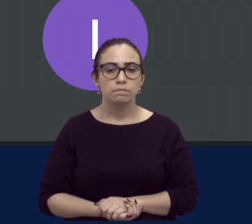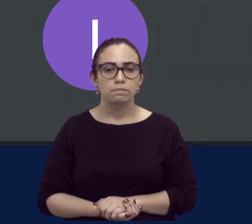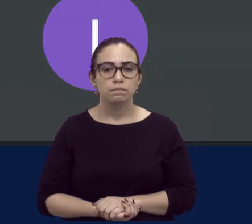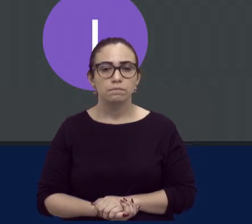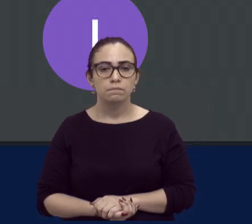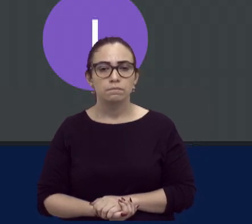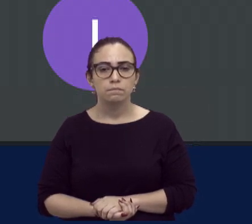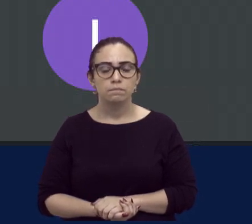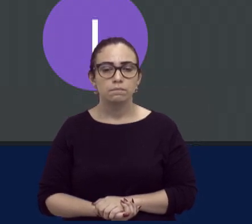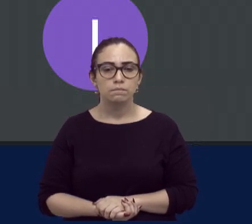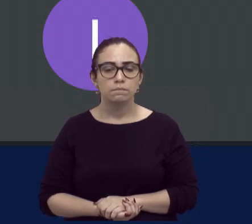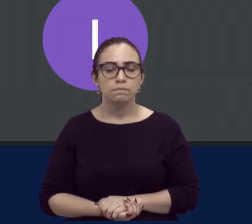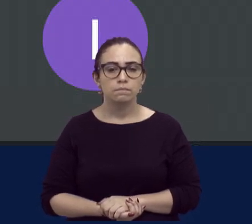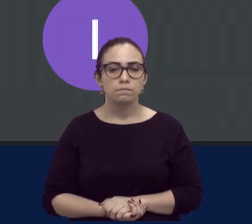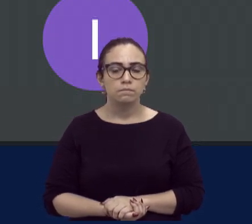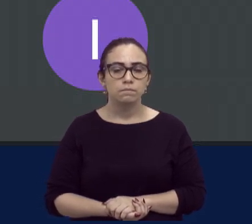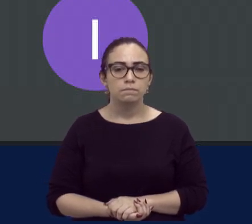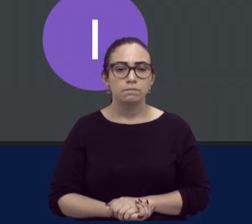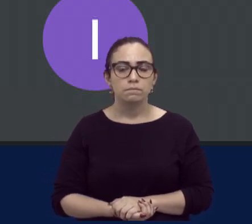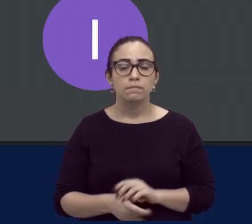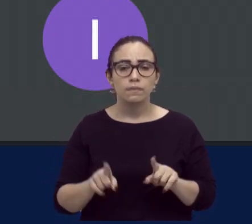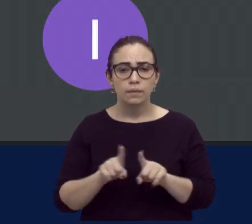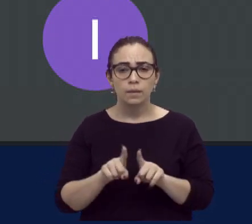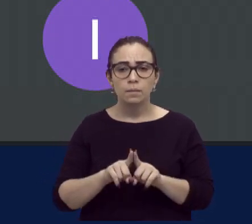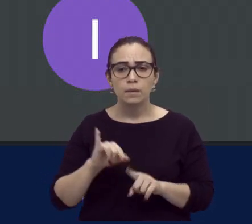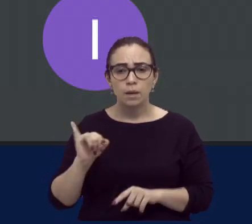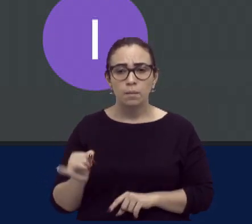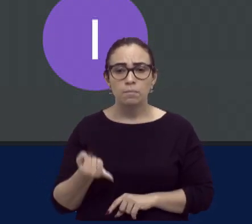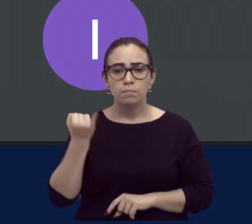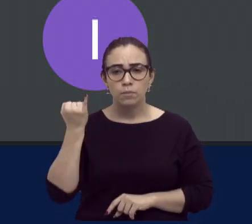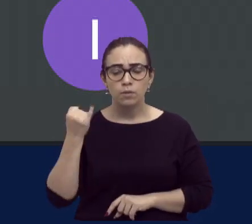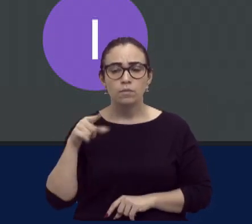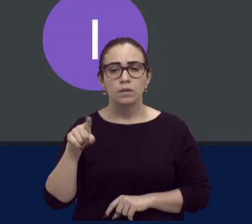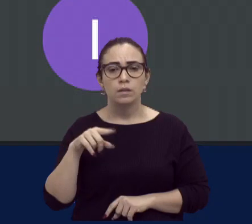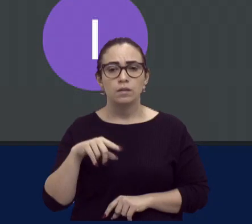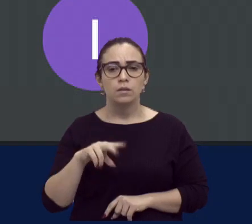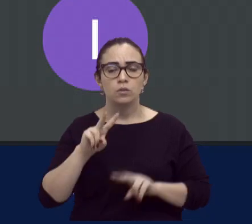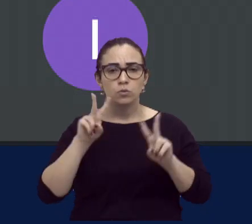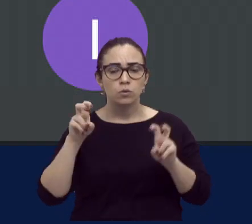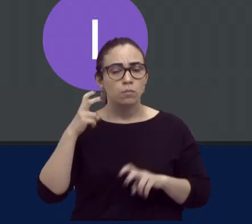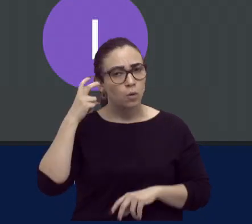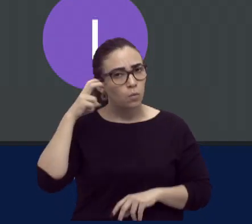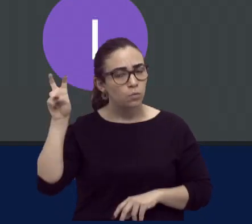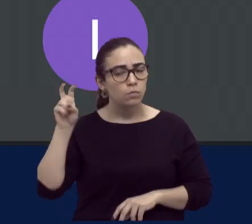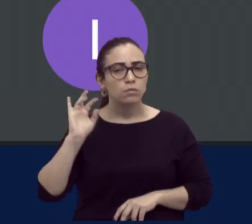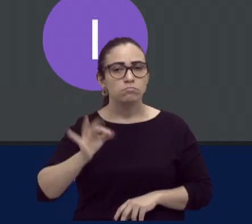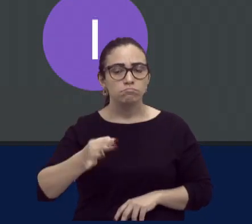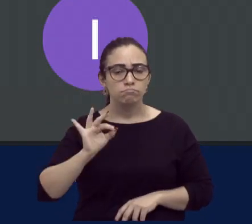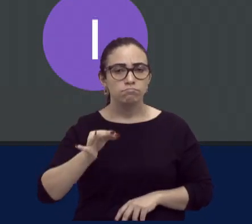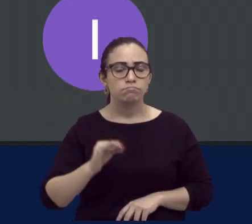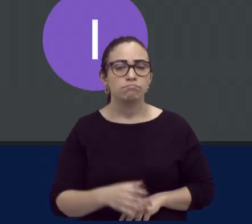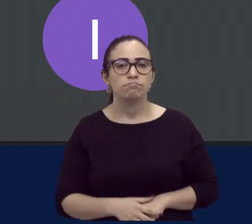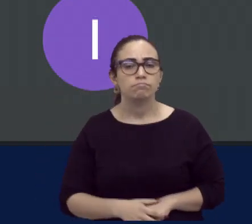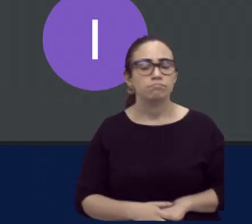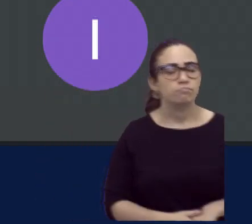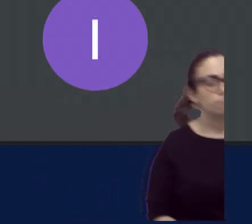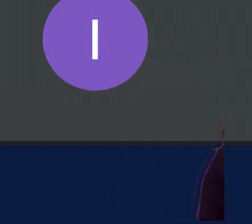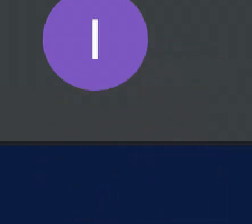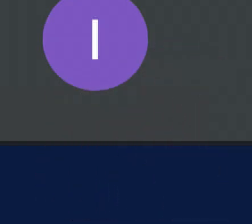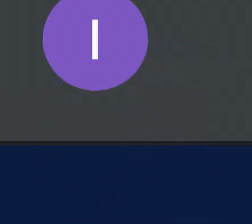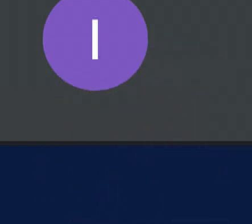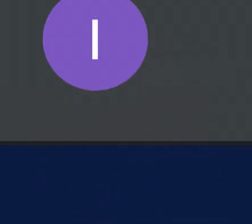Tem mais um comentário, sim. E aproveitando que o Moacir pontuou, né, essa questão da cultura, como você falou, a gente vive uma cultura